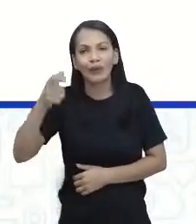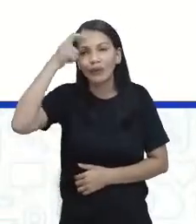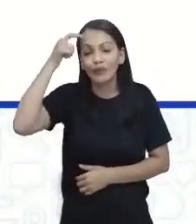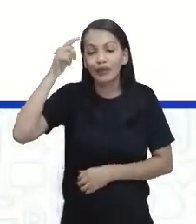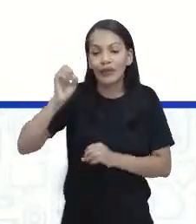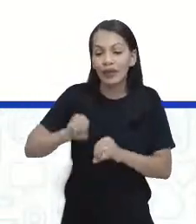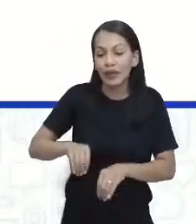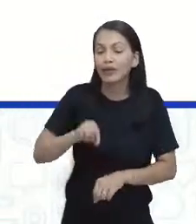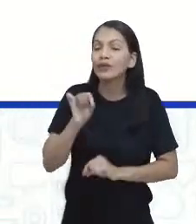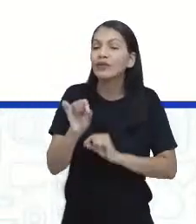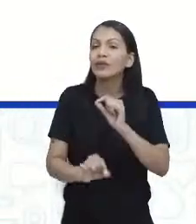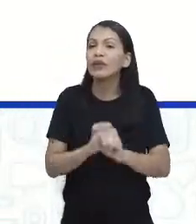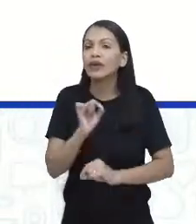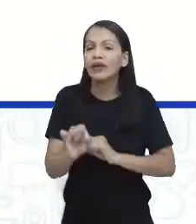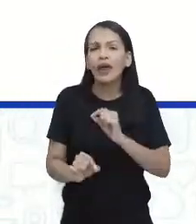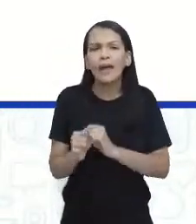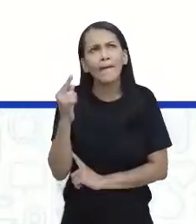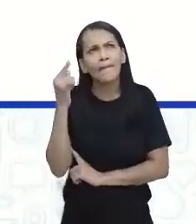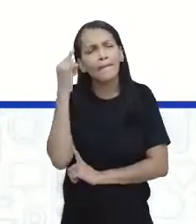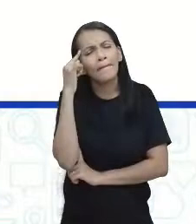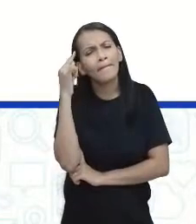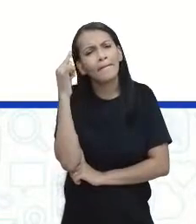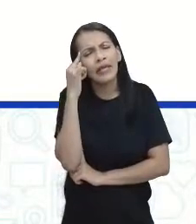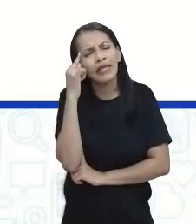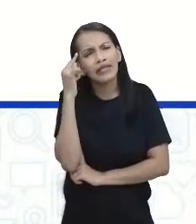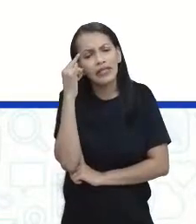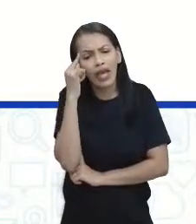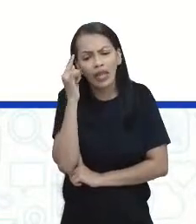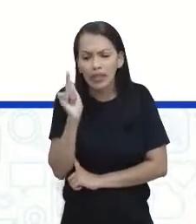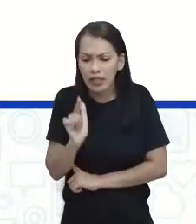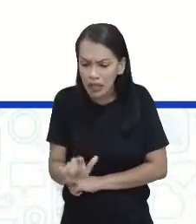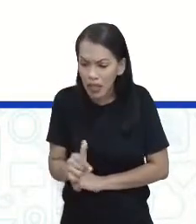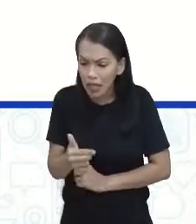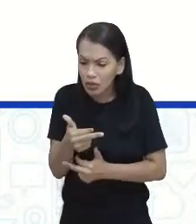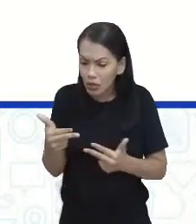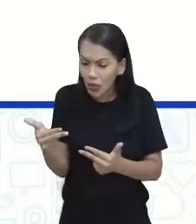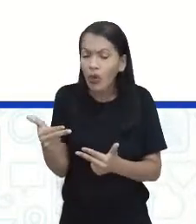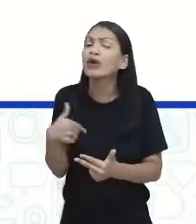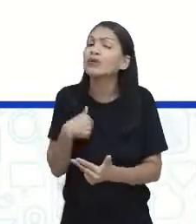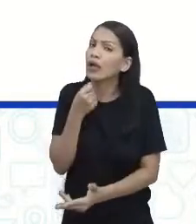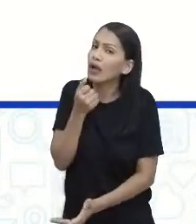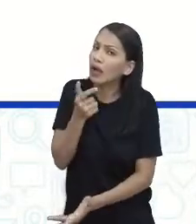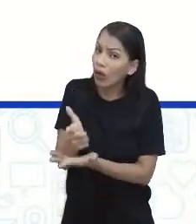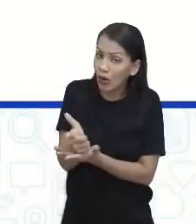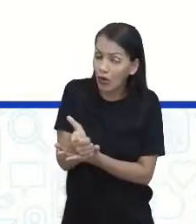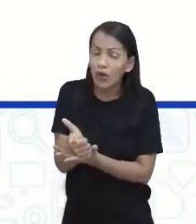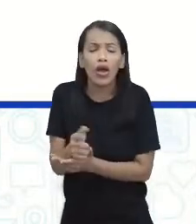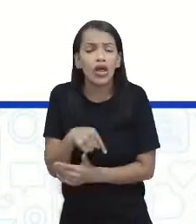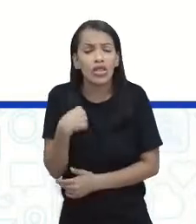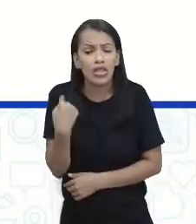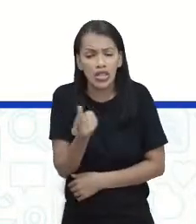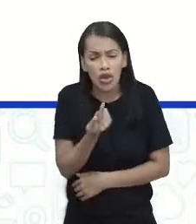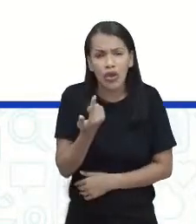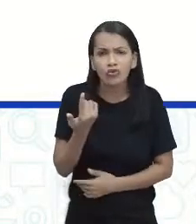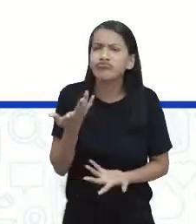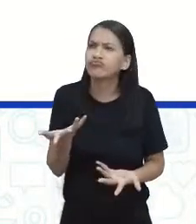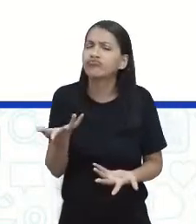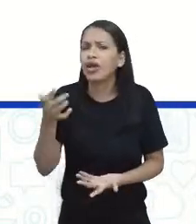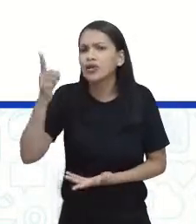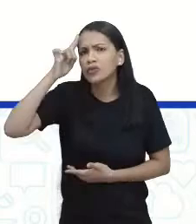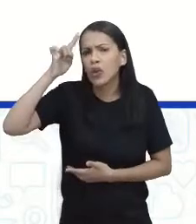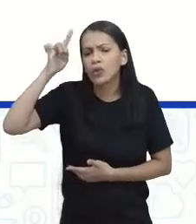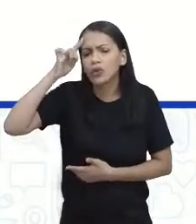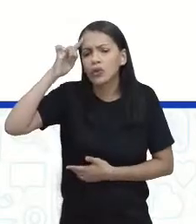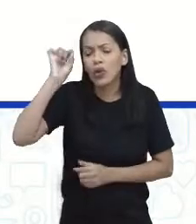a gente, pessoal, a repensar, né, as nossas compras, né, as nossas ações no nosso dia a